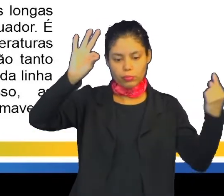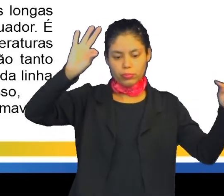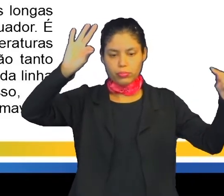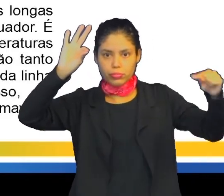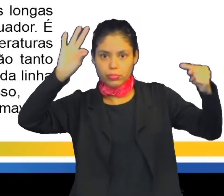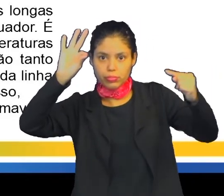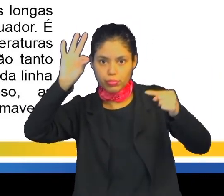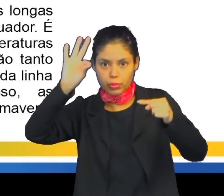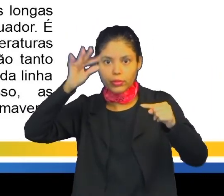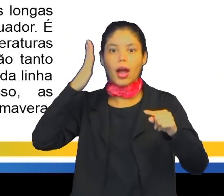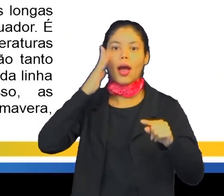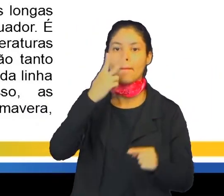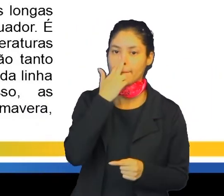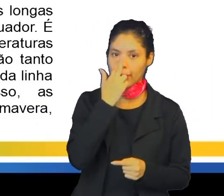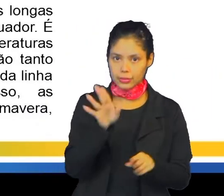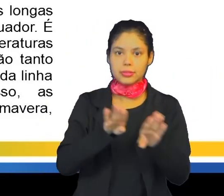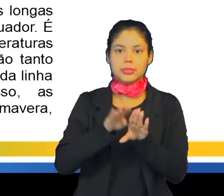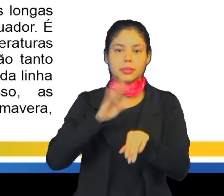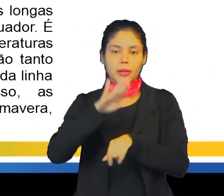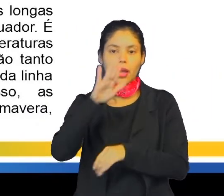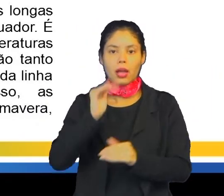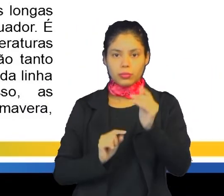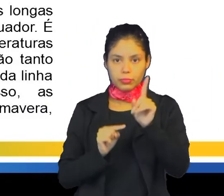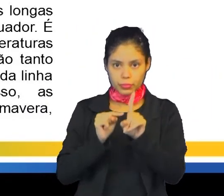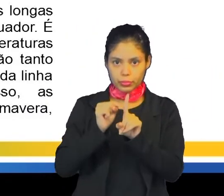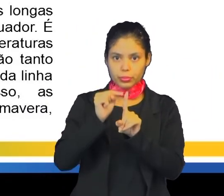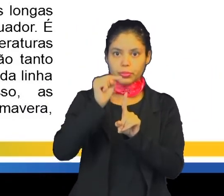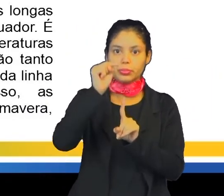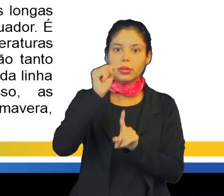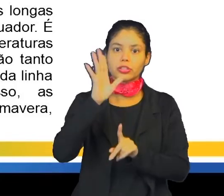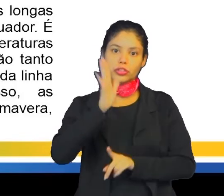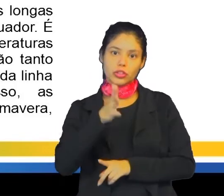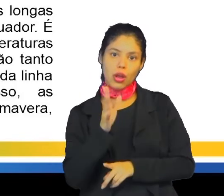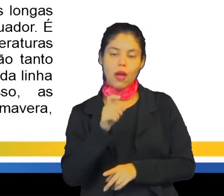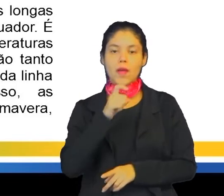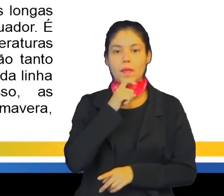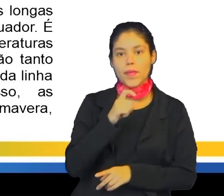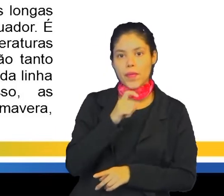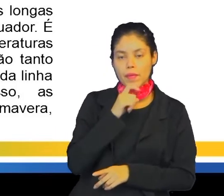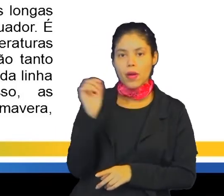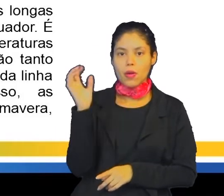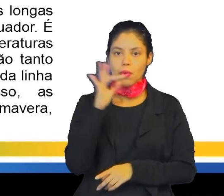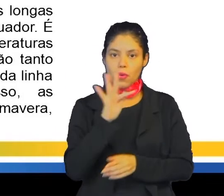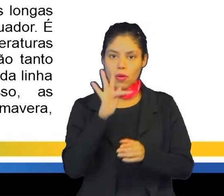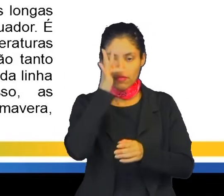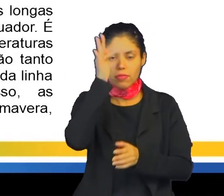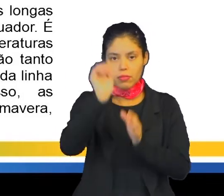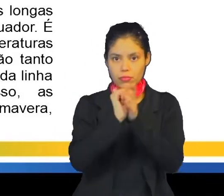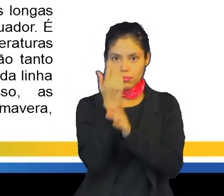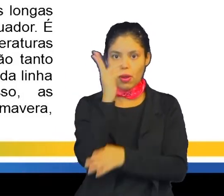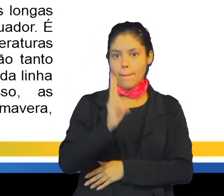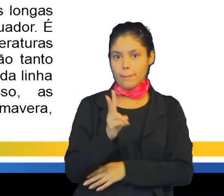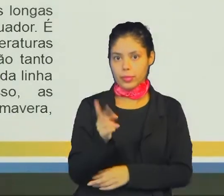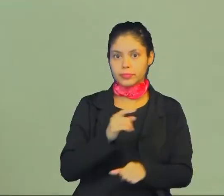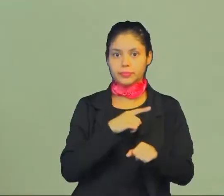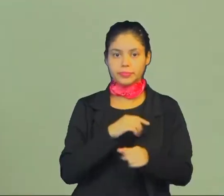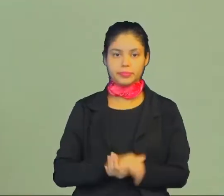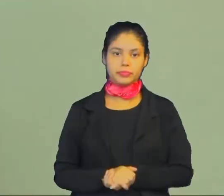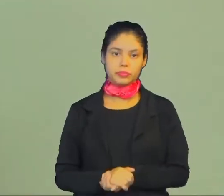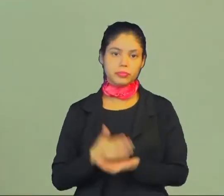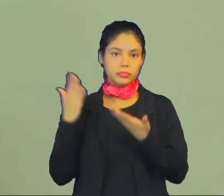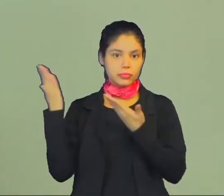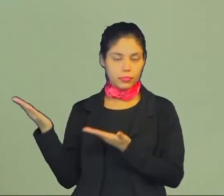e dos trópicos Por isso as temperaturas se elevam no outono e na primavera os dias e as noites têm a mesma duração Então